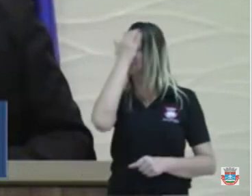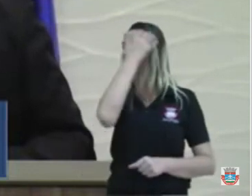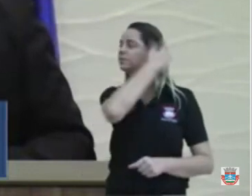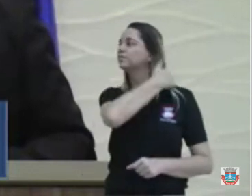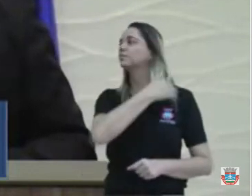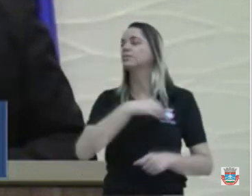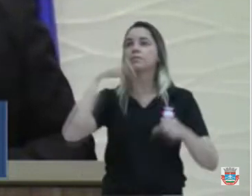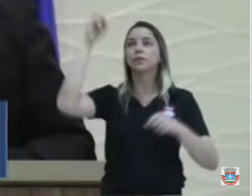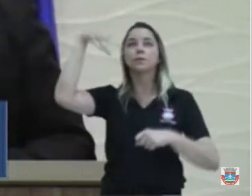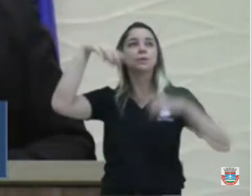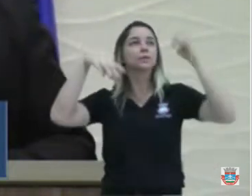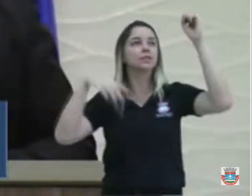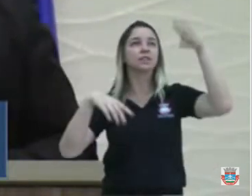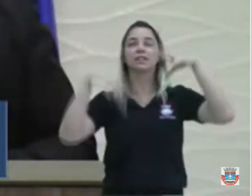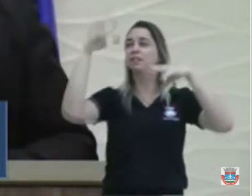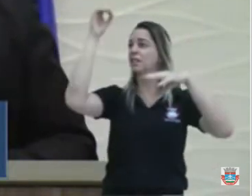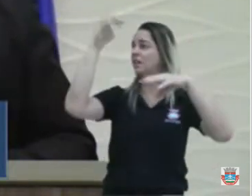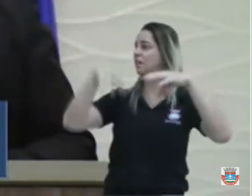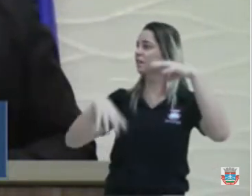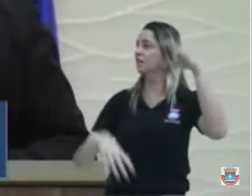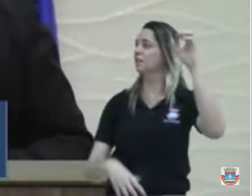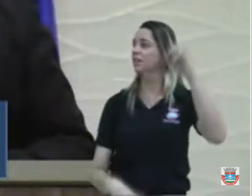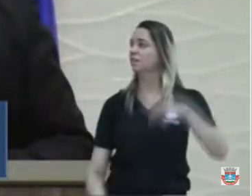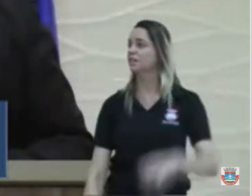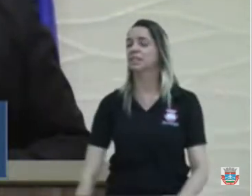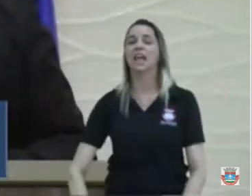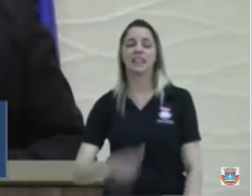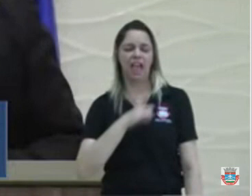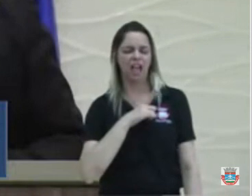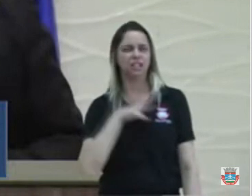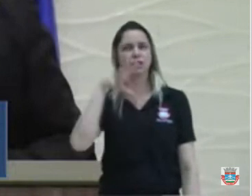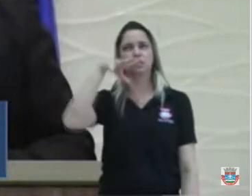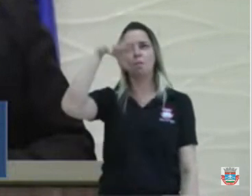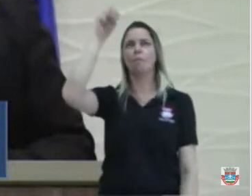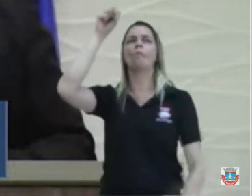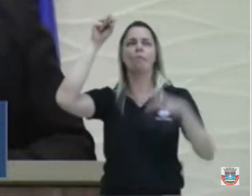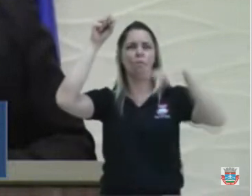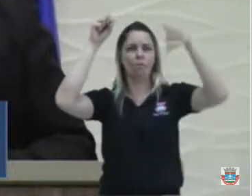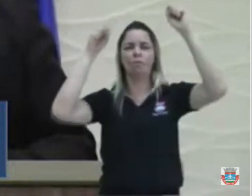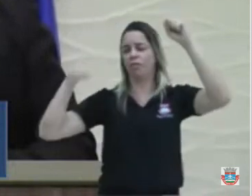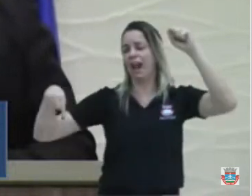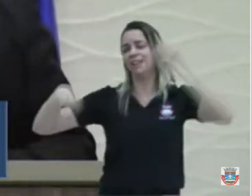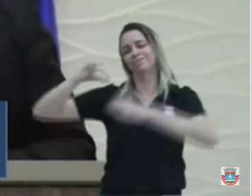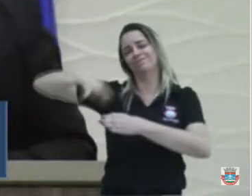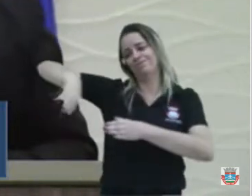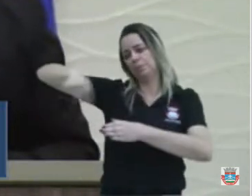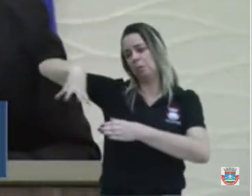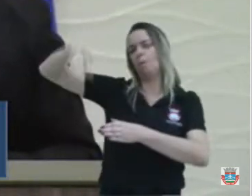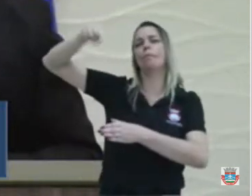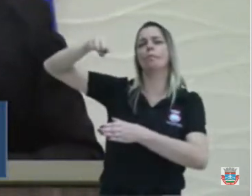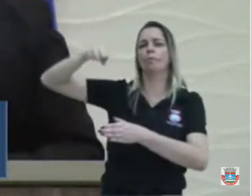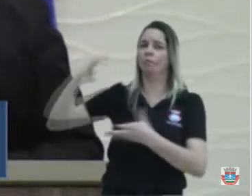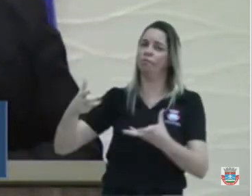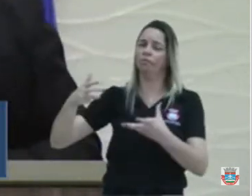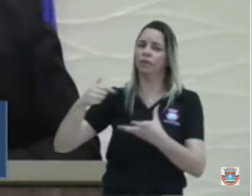Iluminação na Vila do Espírito Santo. Tem muitas lâmpadas apagadas que a gente vê aqui pedindo,